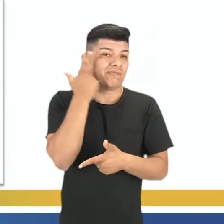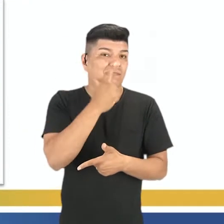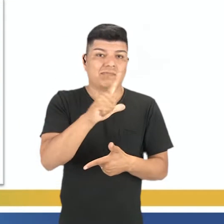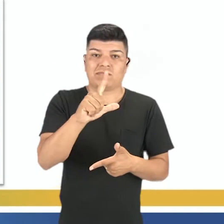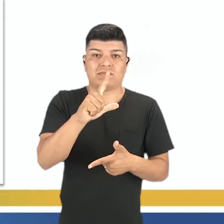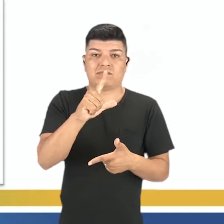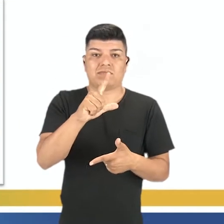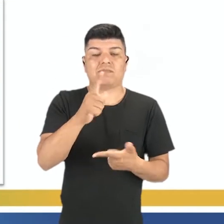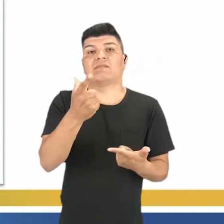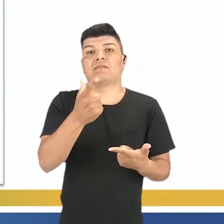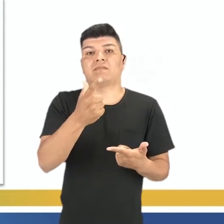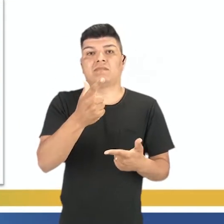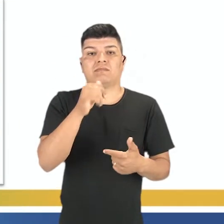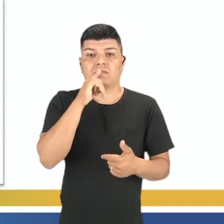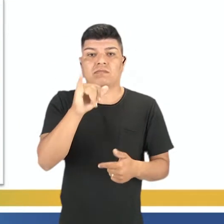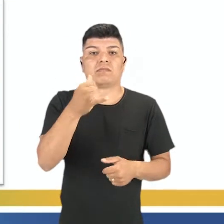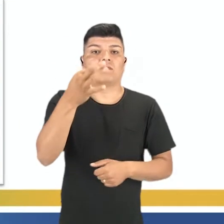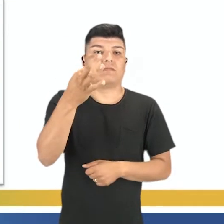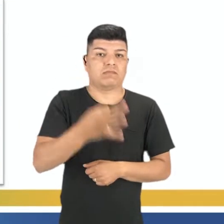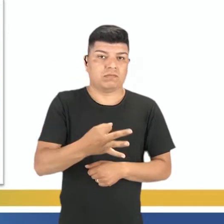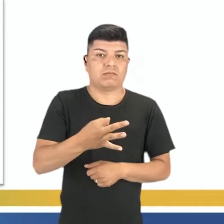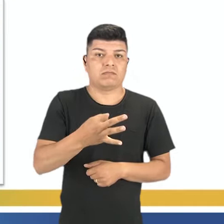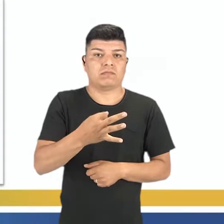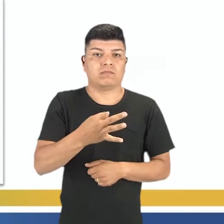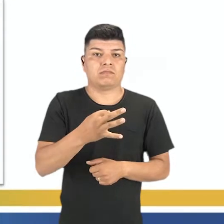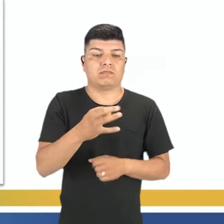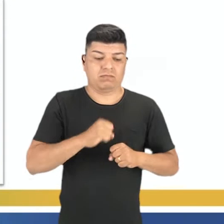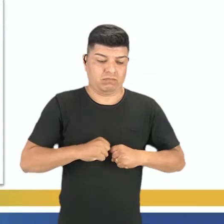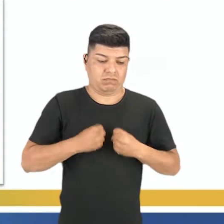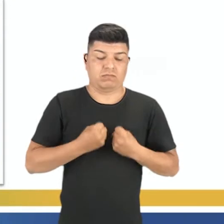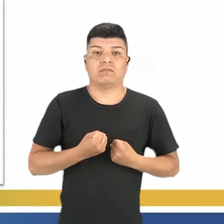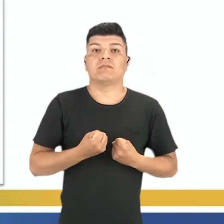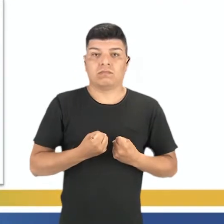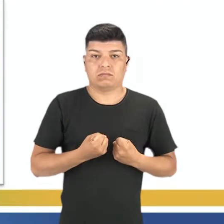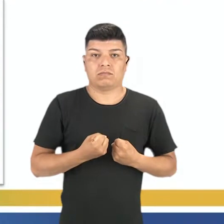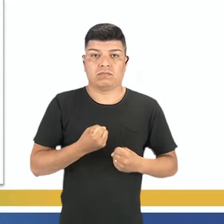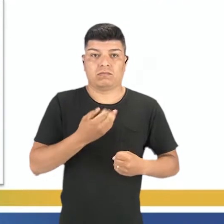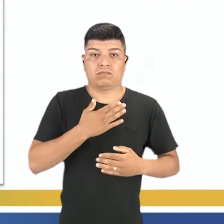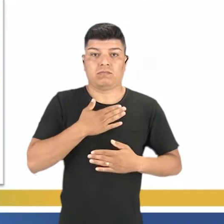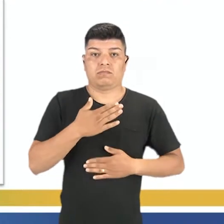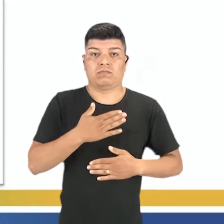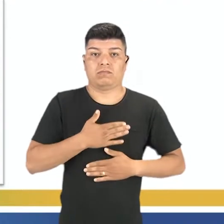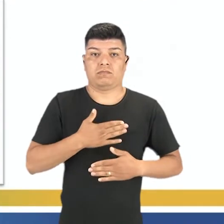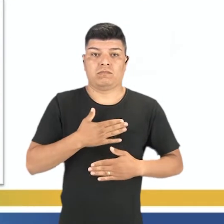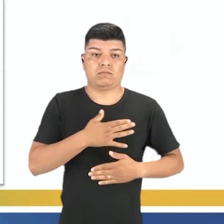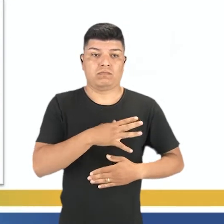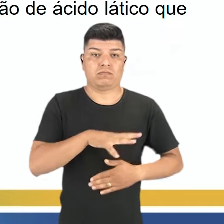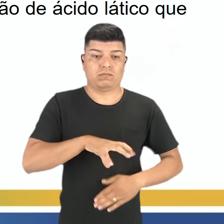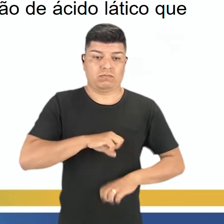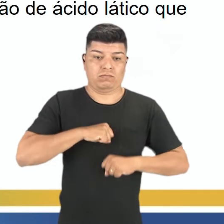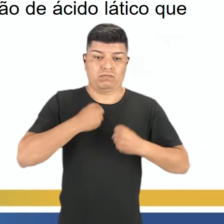retirar energia suficiente para tal esforço. Então o organismo começa a retirar energia de outras fontes.